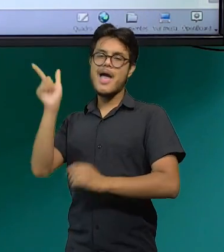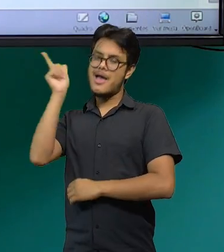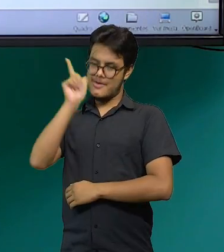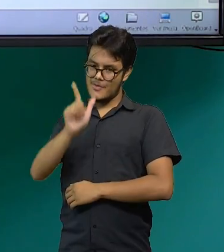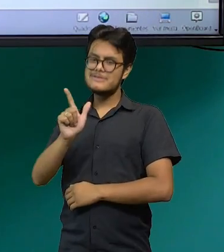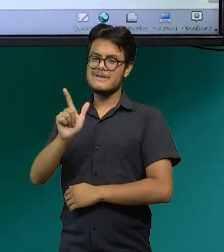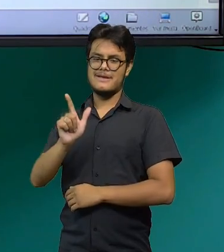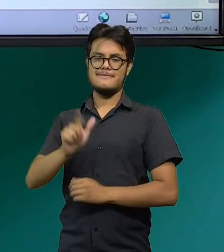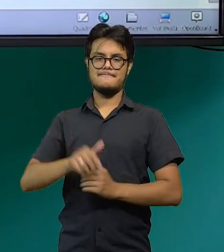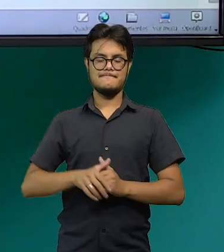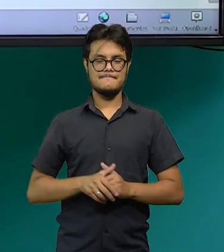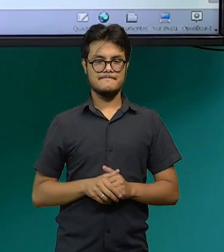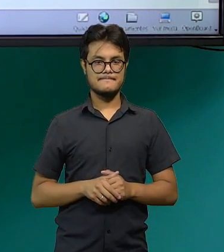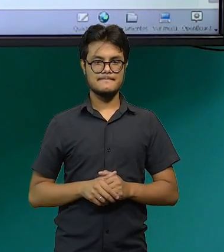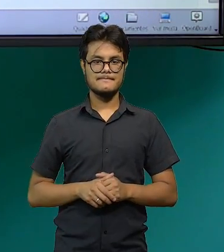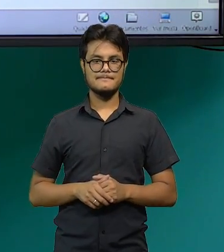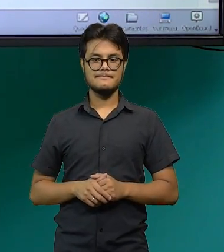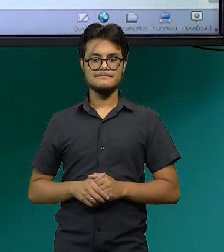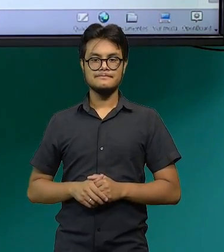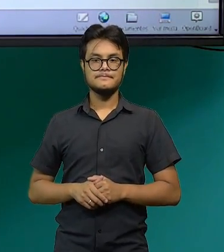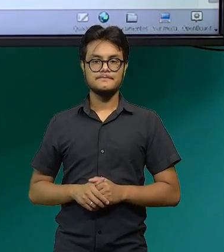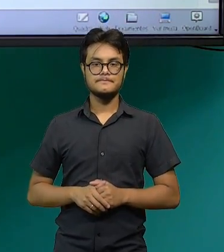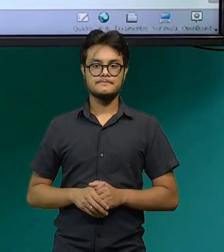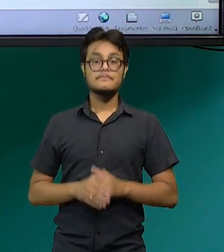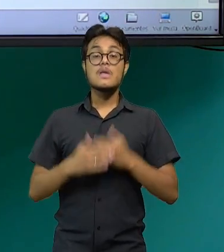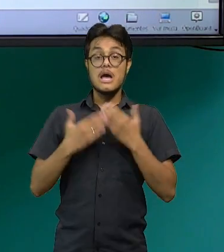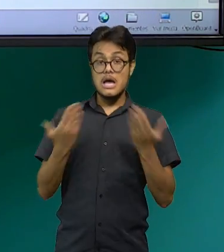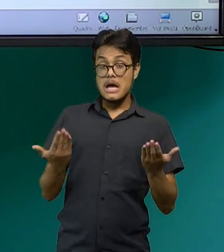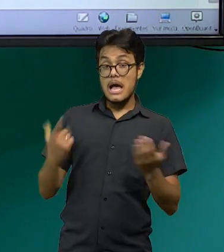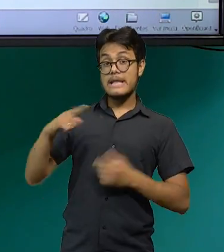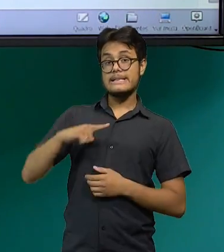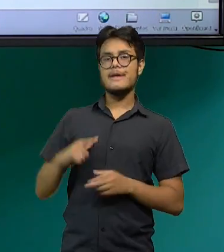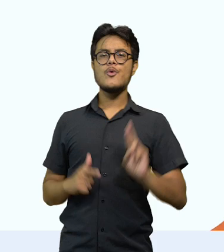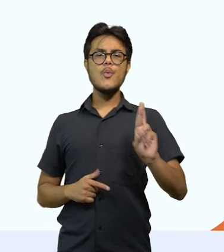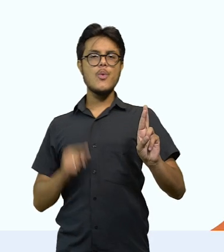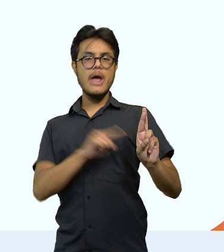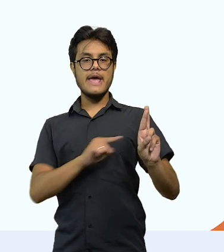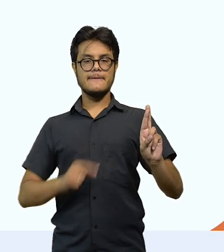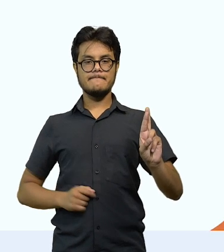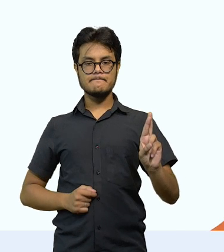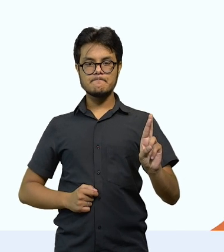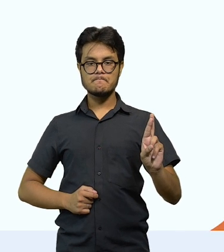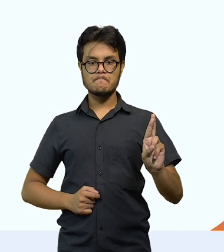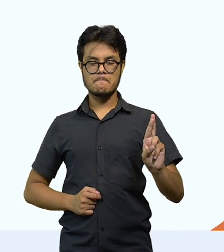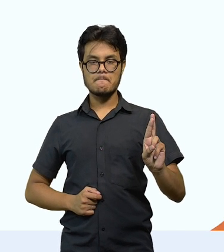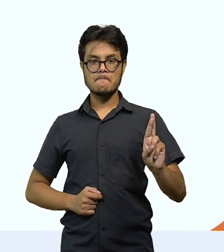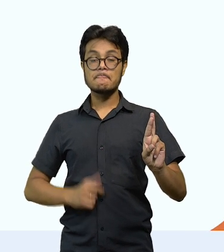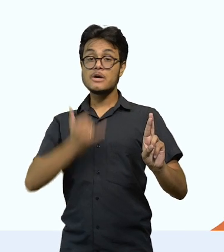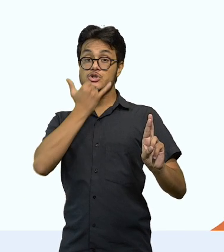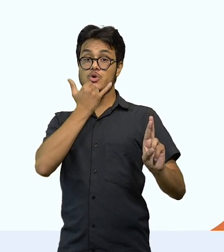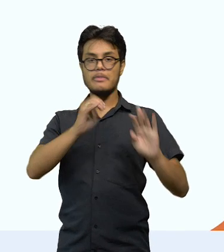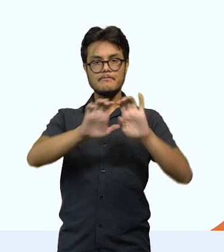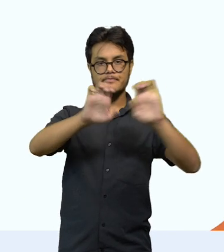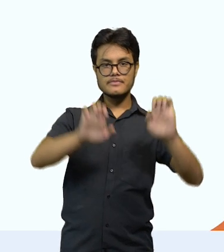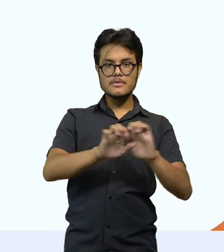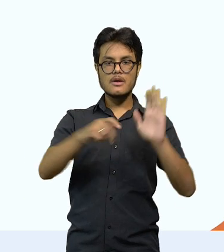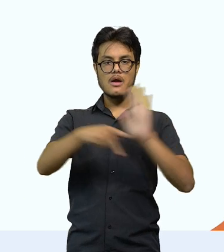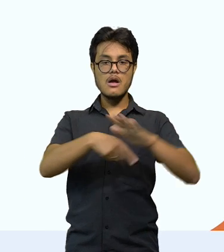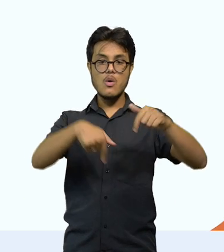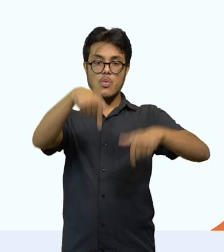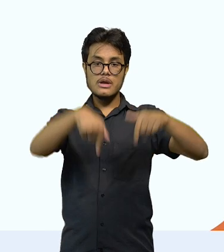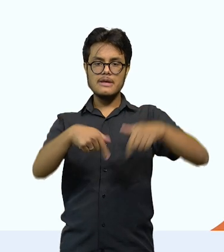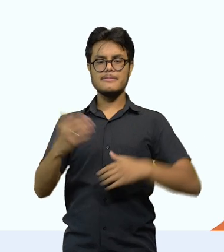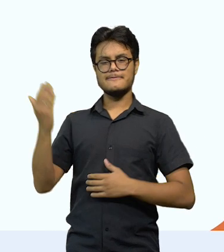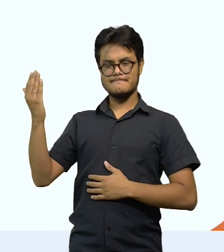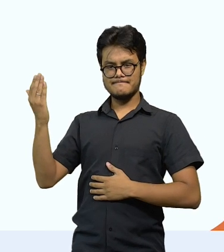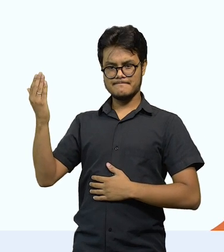os equipamentos. E o rendimento, o que é o rendimento? O rendimento nada mais é do que a potência útil dividido